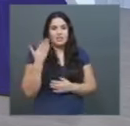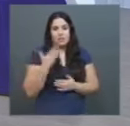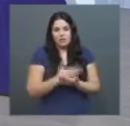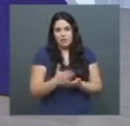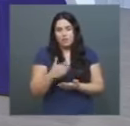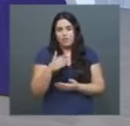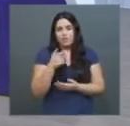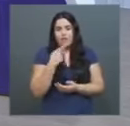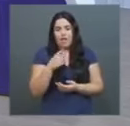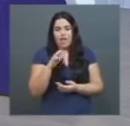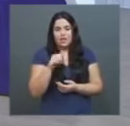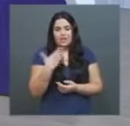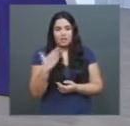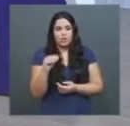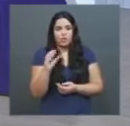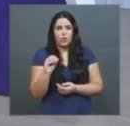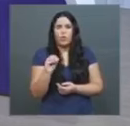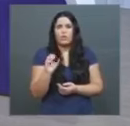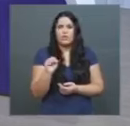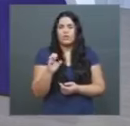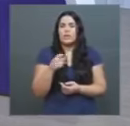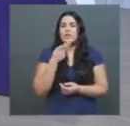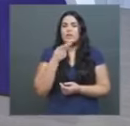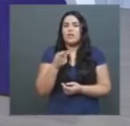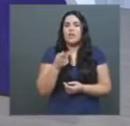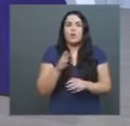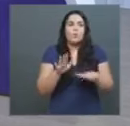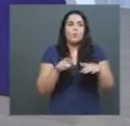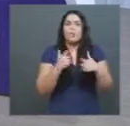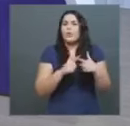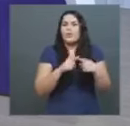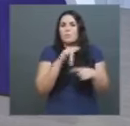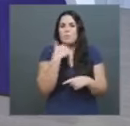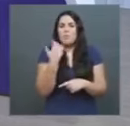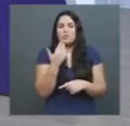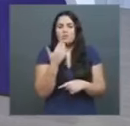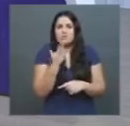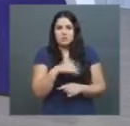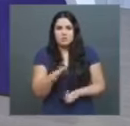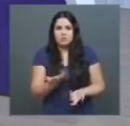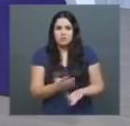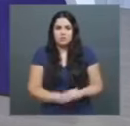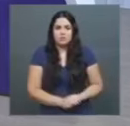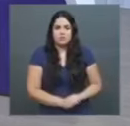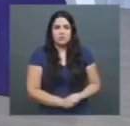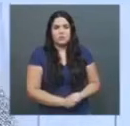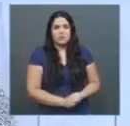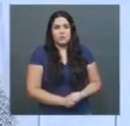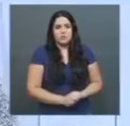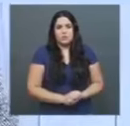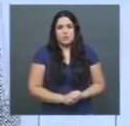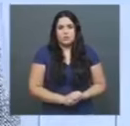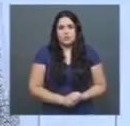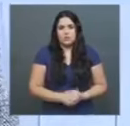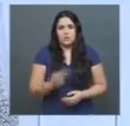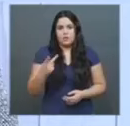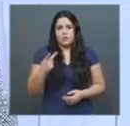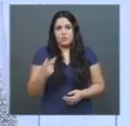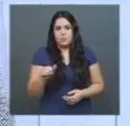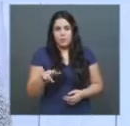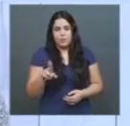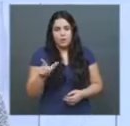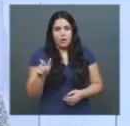principais causas de óbitos, né, de mortalidade infantil. Então, a Paula já tinha sinalizado,